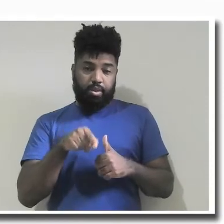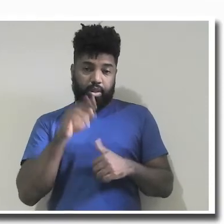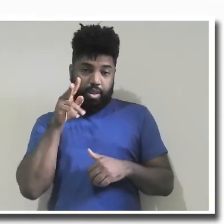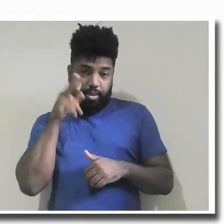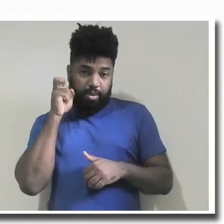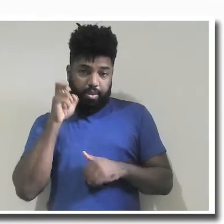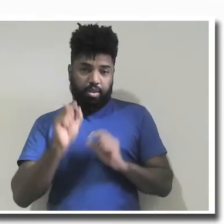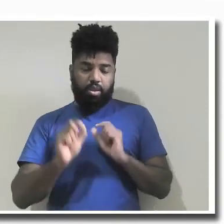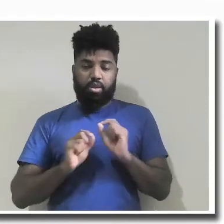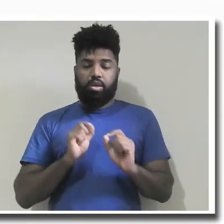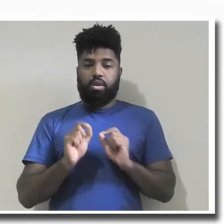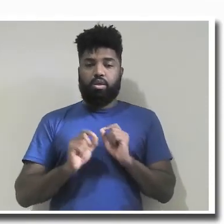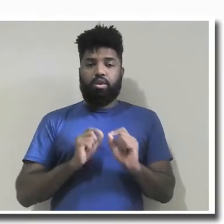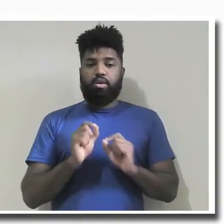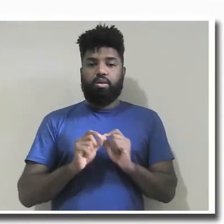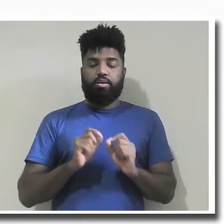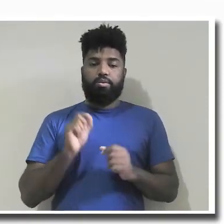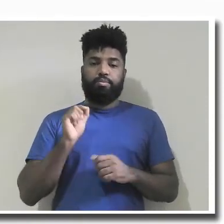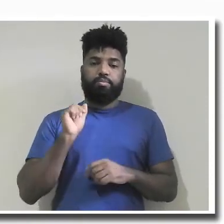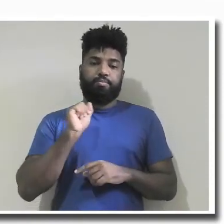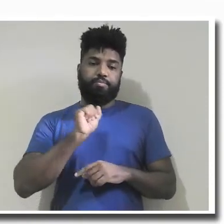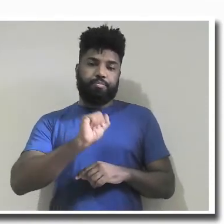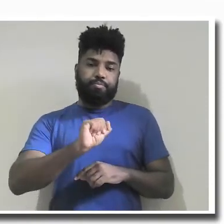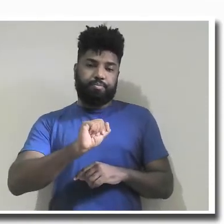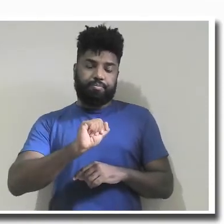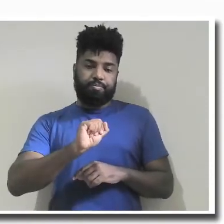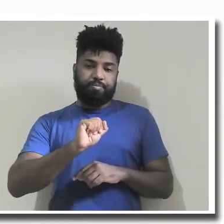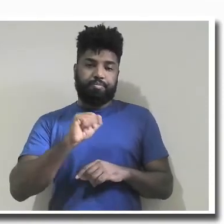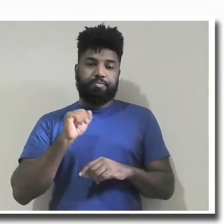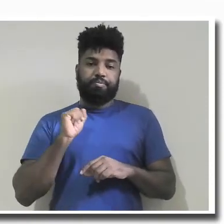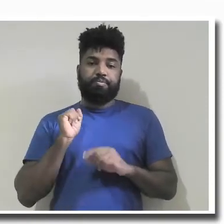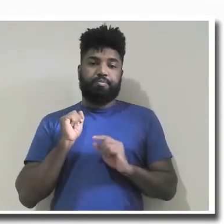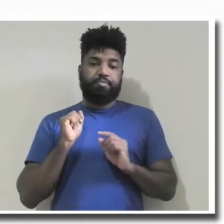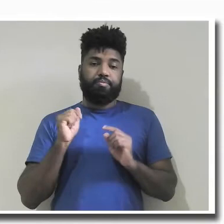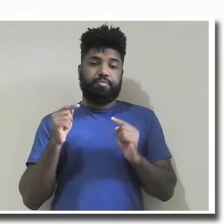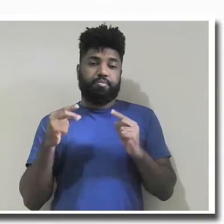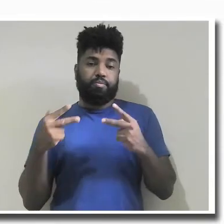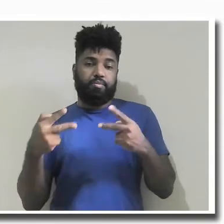que A é igual a 0